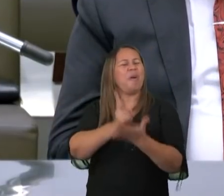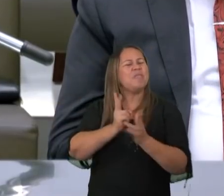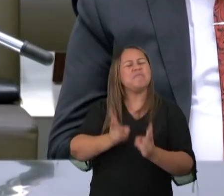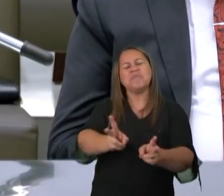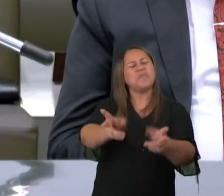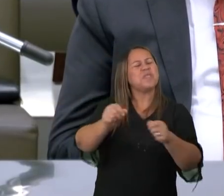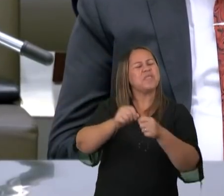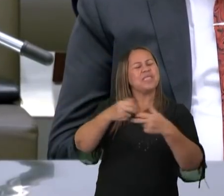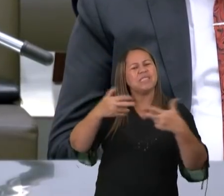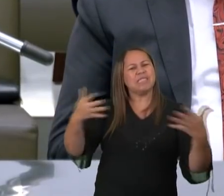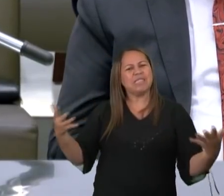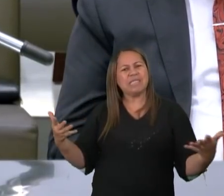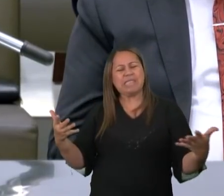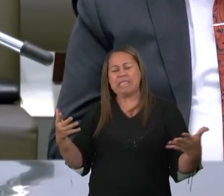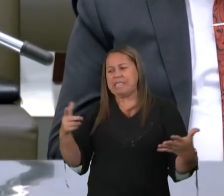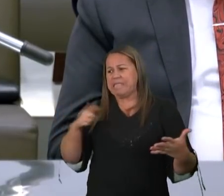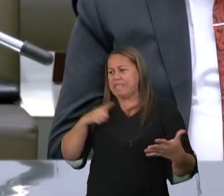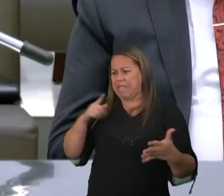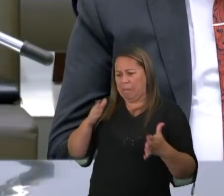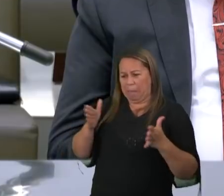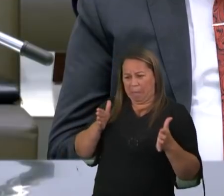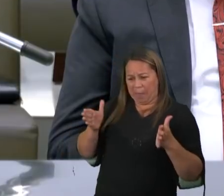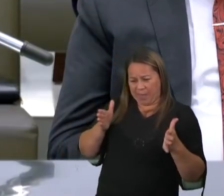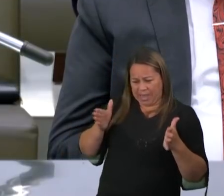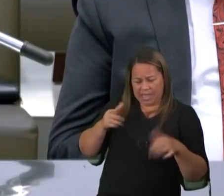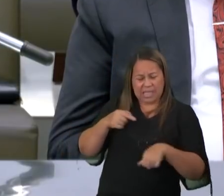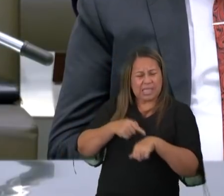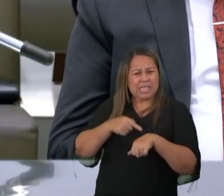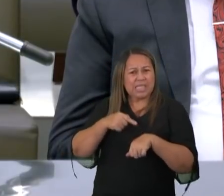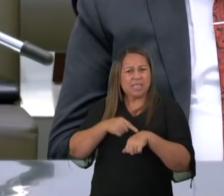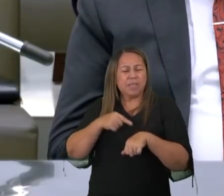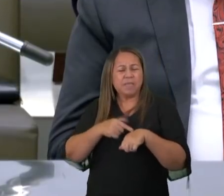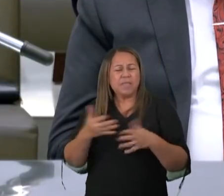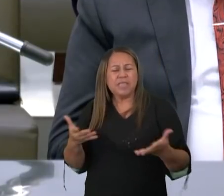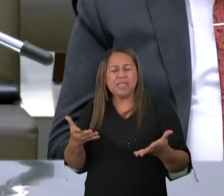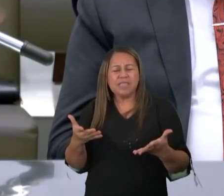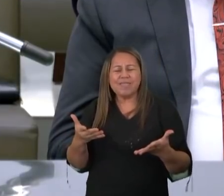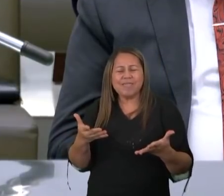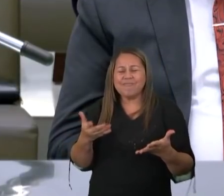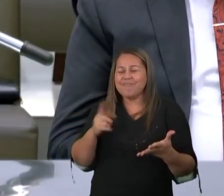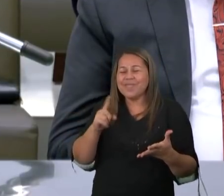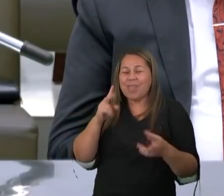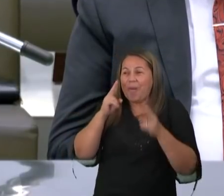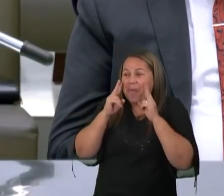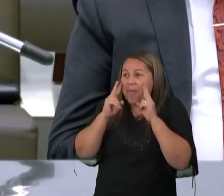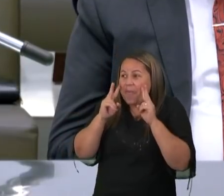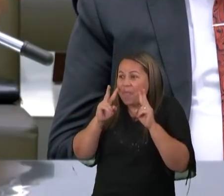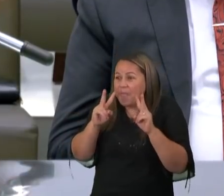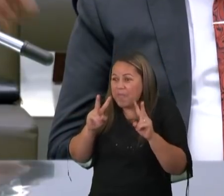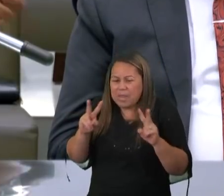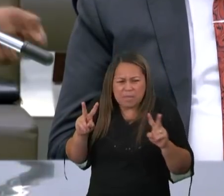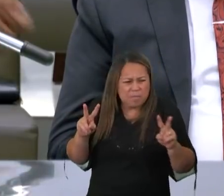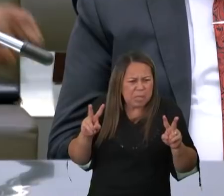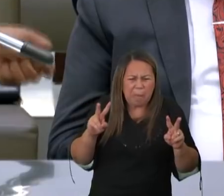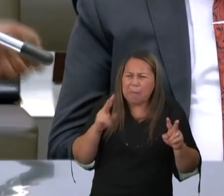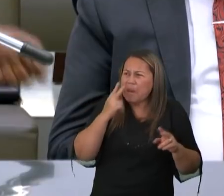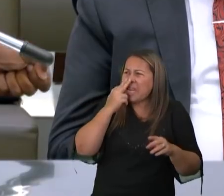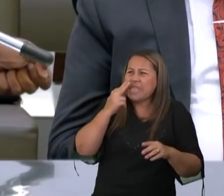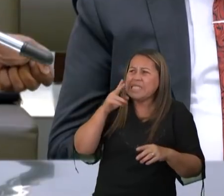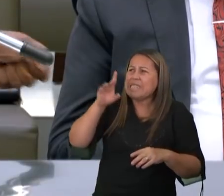Há circunstâncias na vida do crente, da igreja, que a gente não consegue ver, mas Deus está